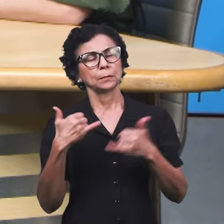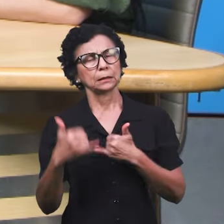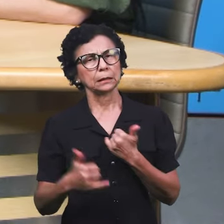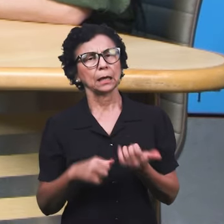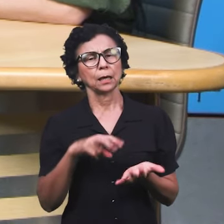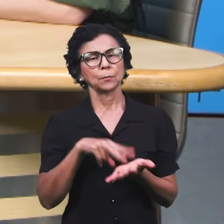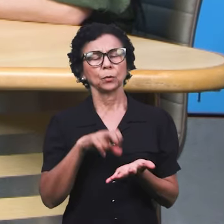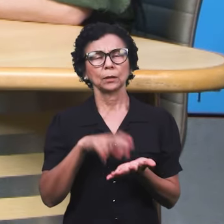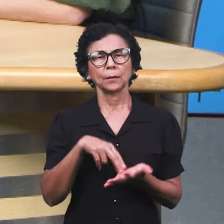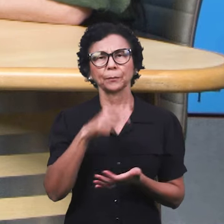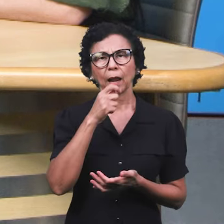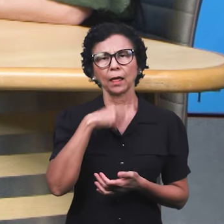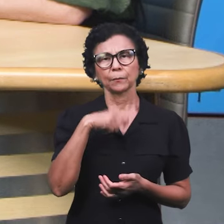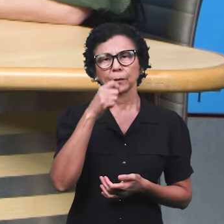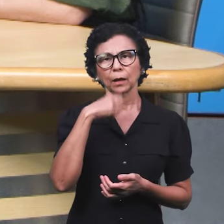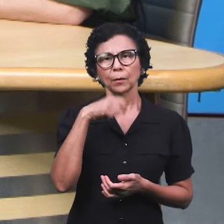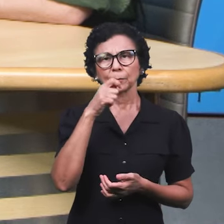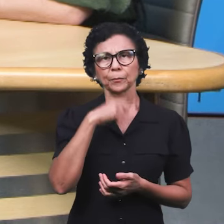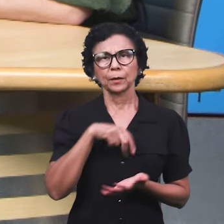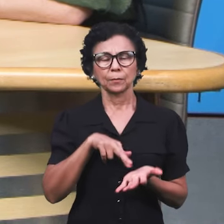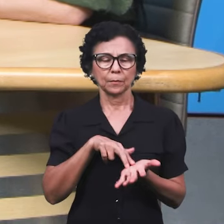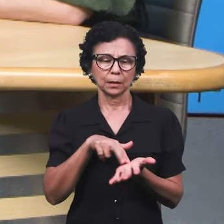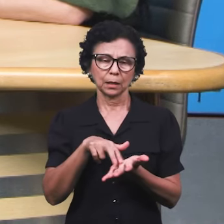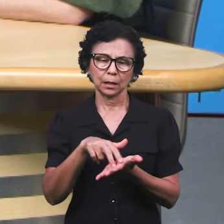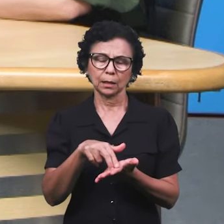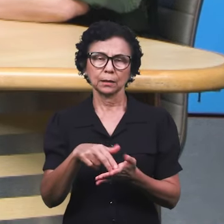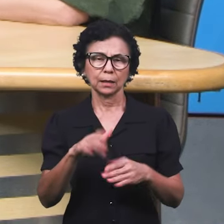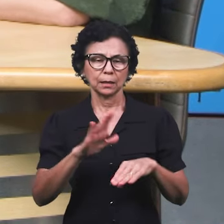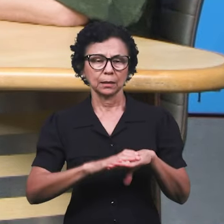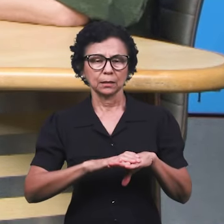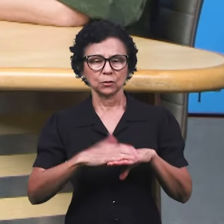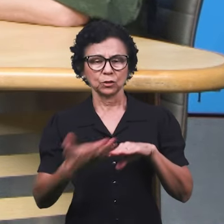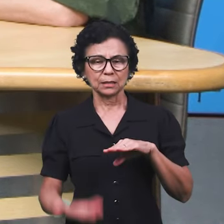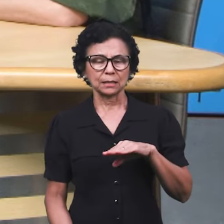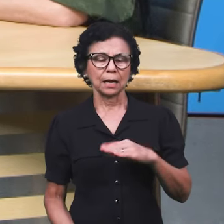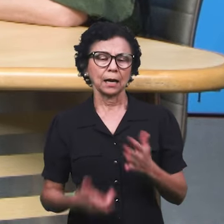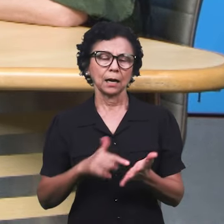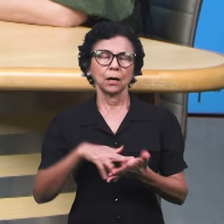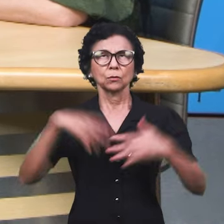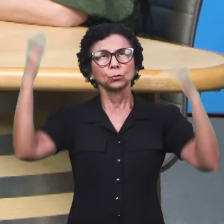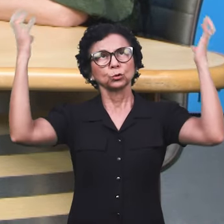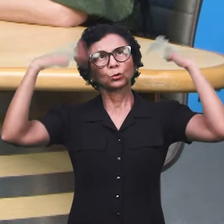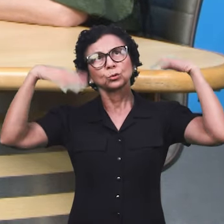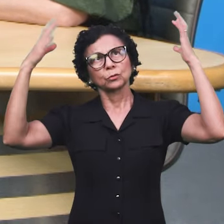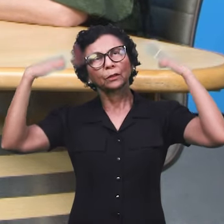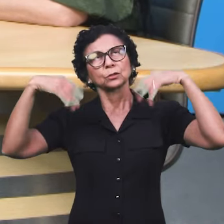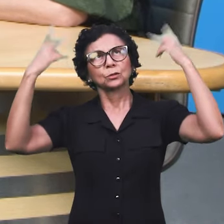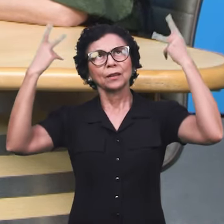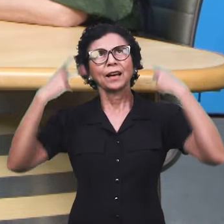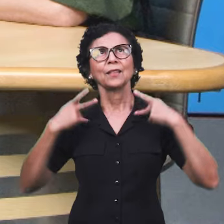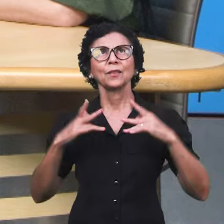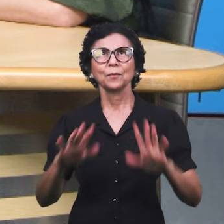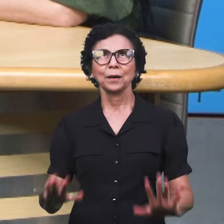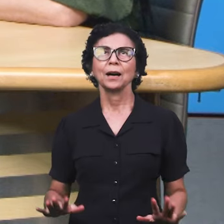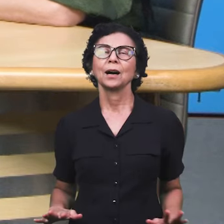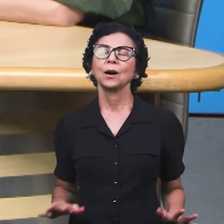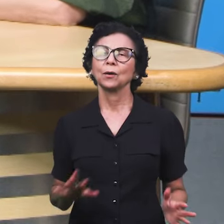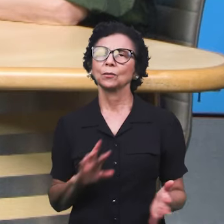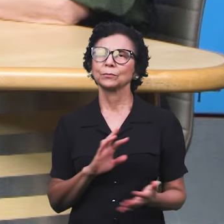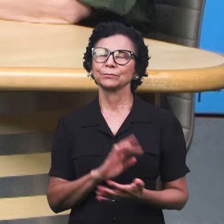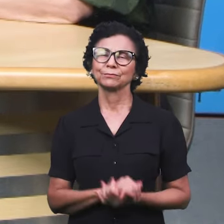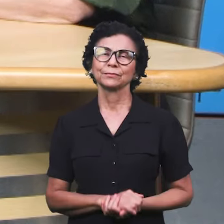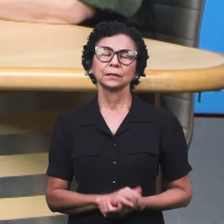picolé, pisar no chão e pegar uma chuva e não ter nenhum gatilho para ela entrar em crise. Entendi. Então, isso é